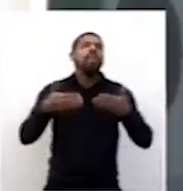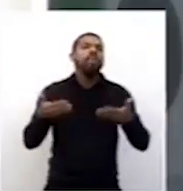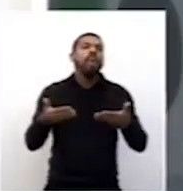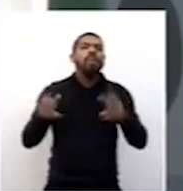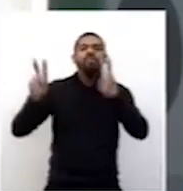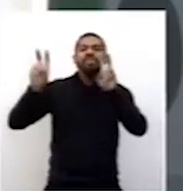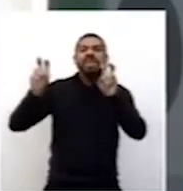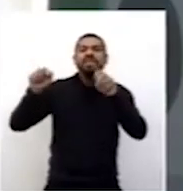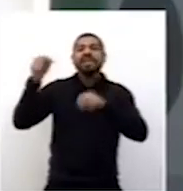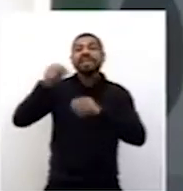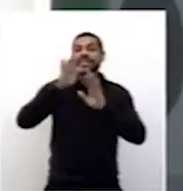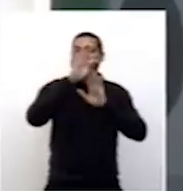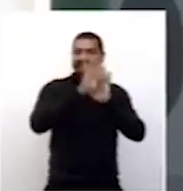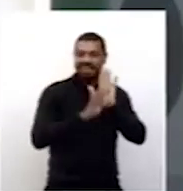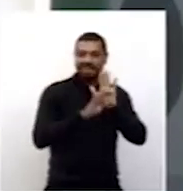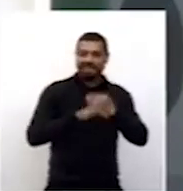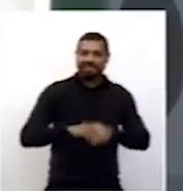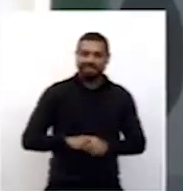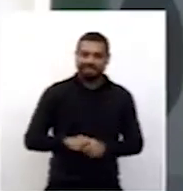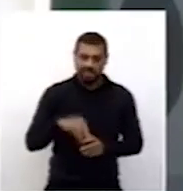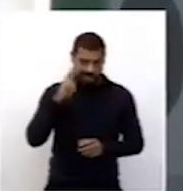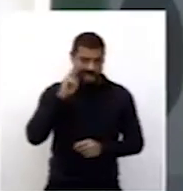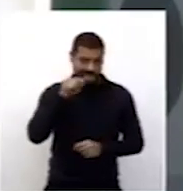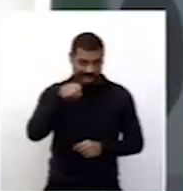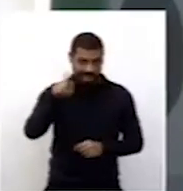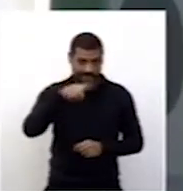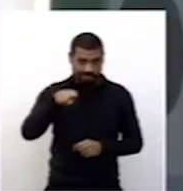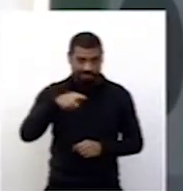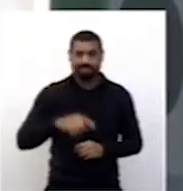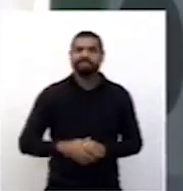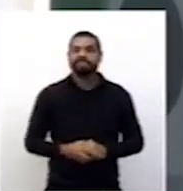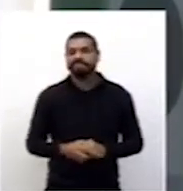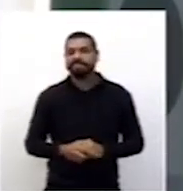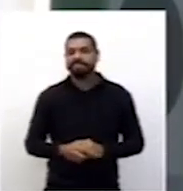title? Qual é o título do texto? Vocês lembram?